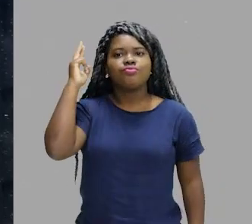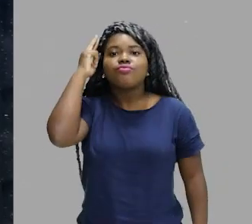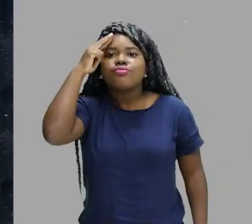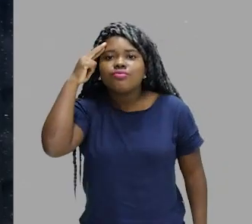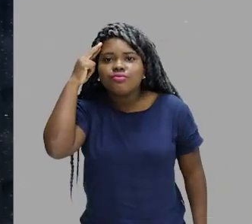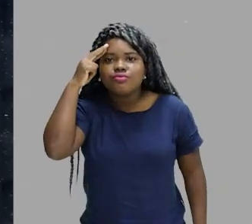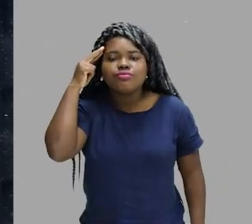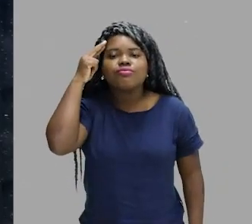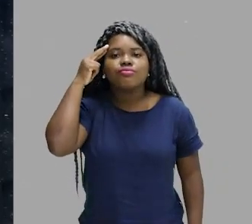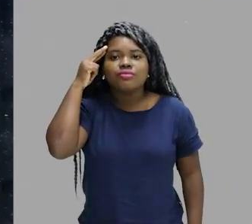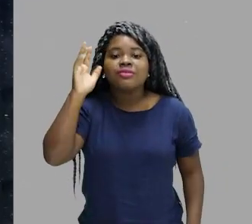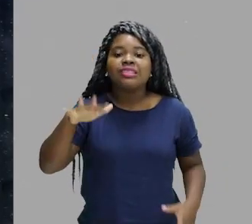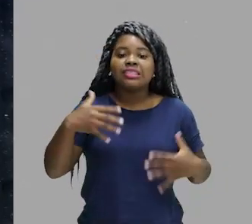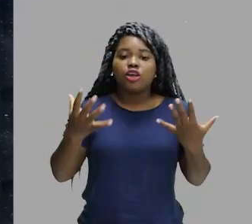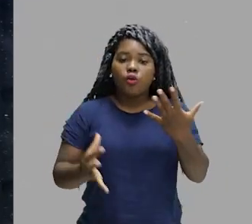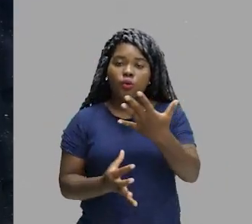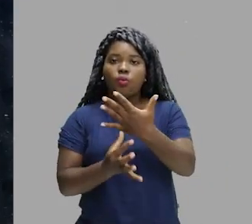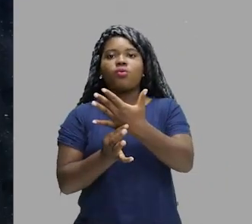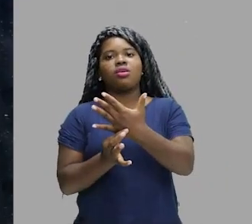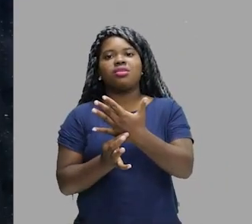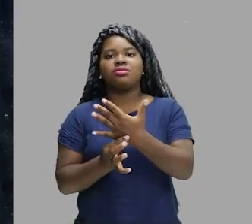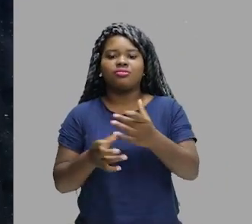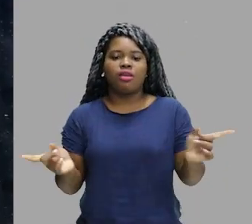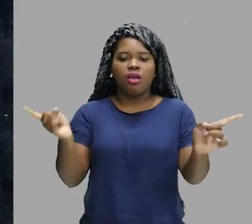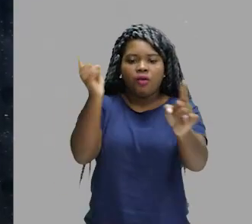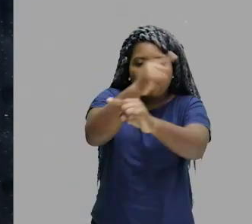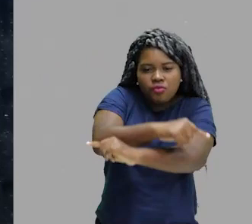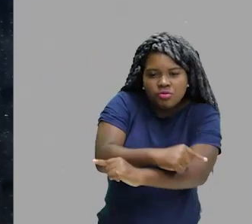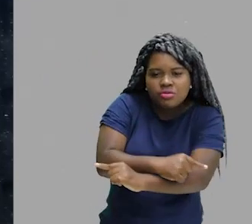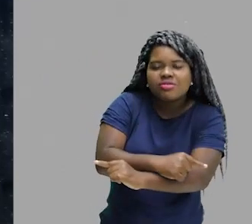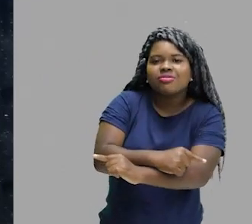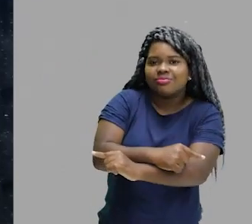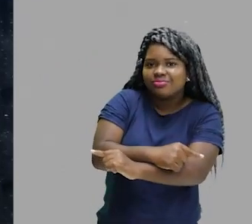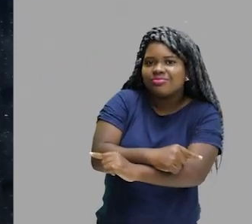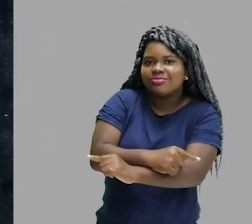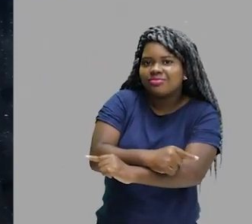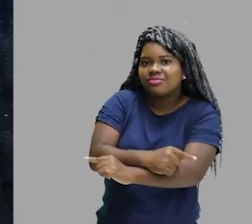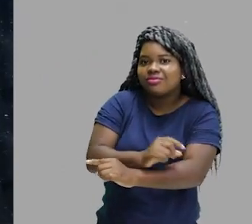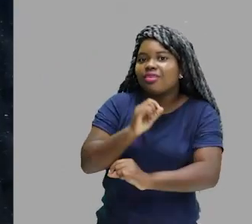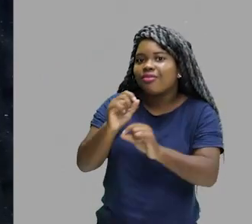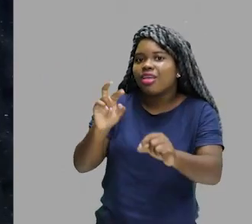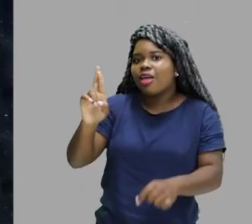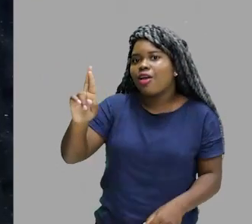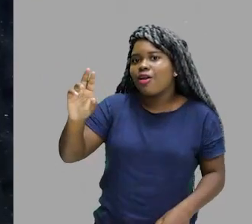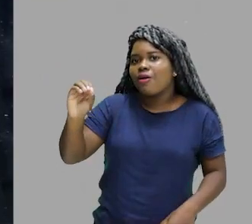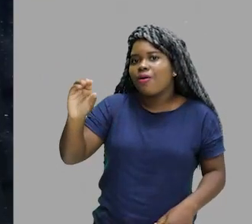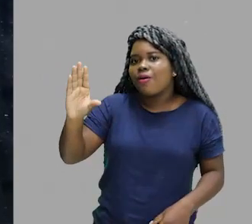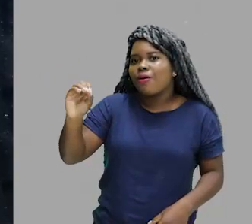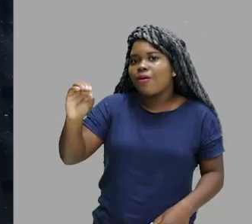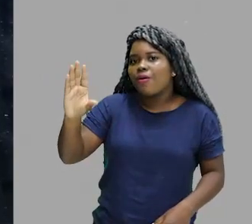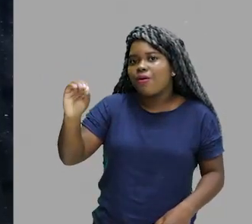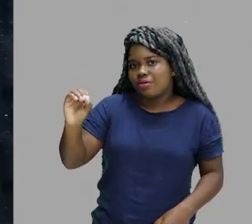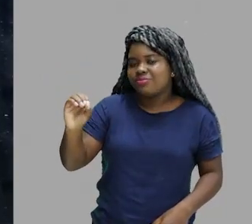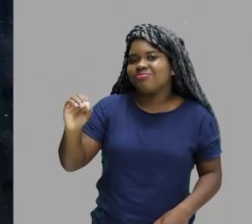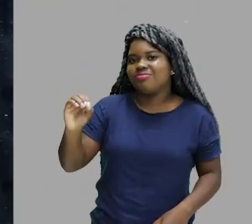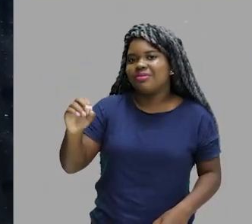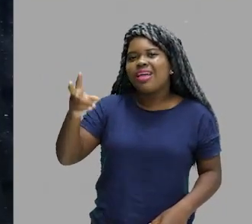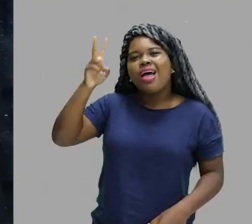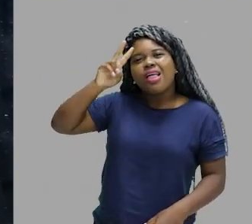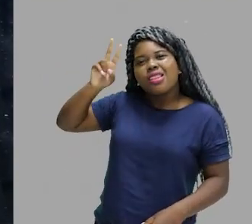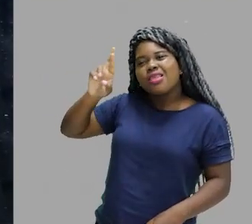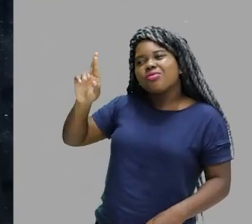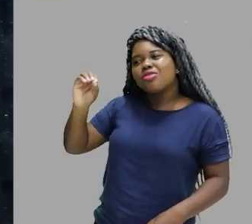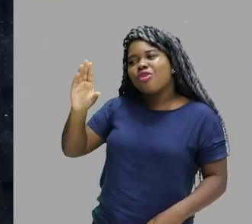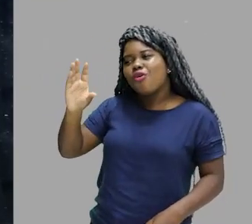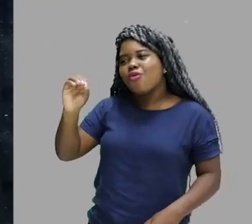realismo ele é basicamente um inverso, uma oposição ao estilo rococó. Lembrem que o rococó, ele é